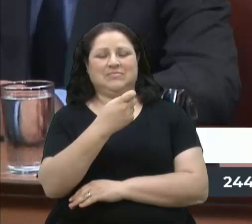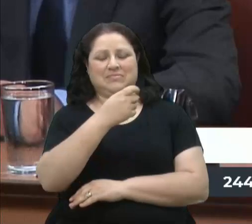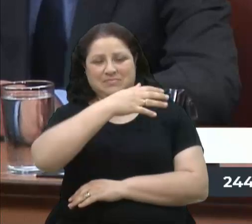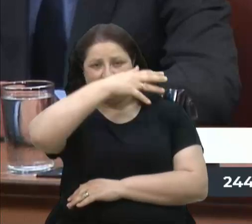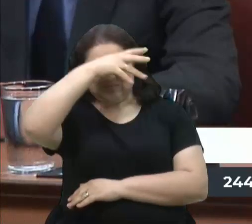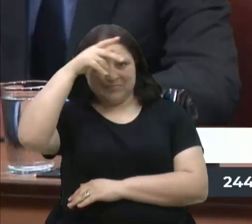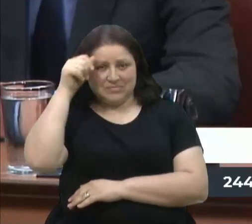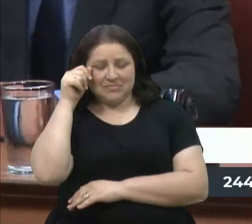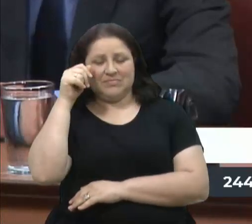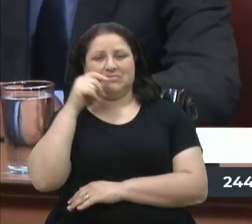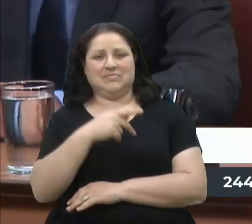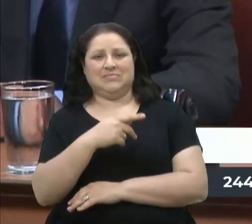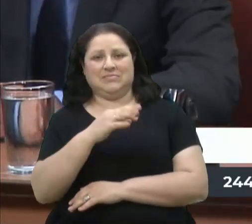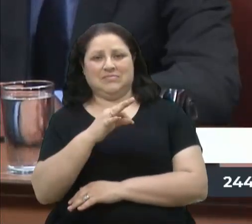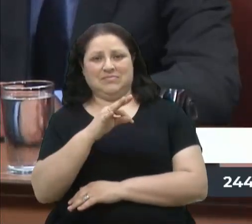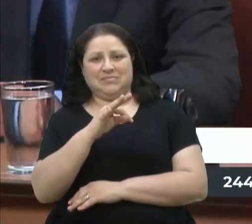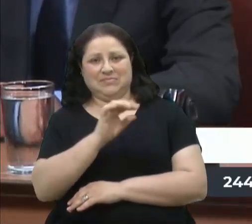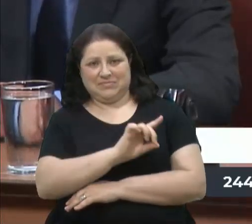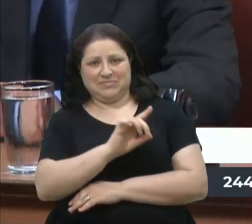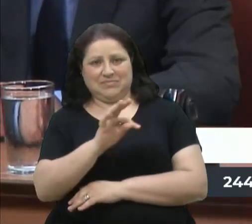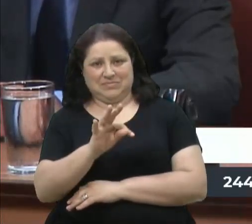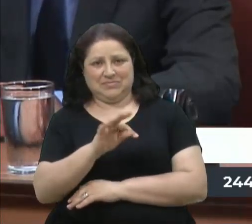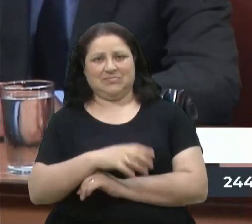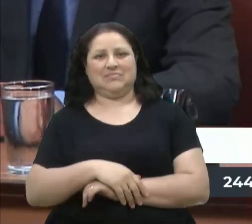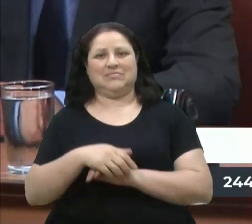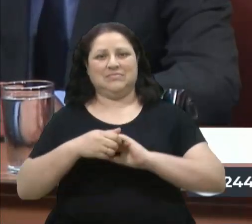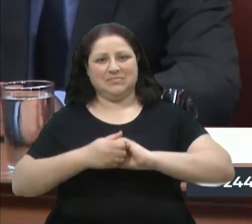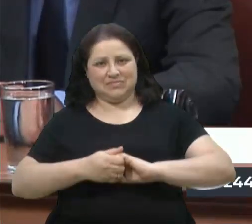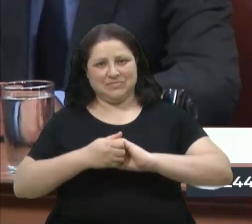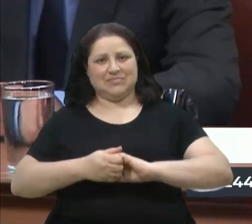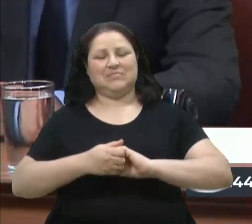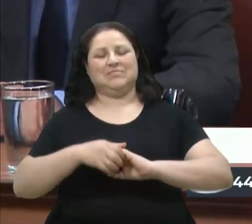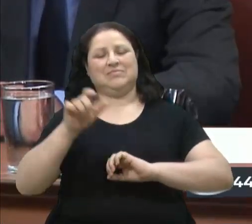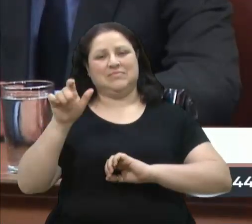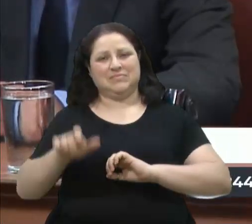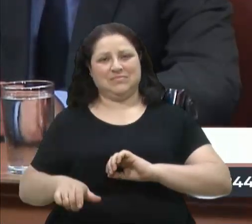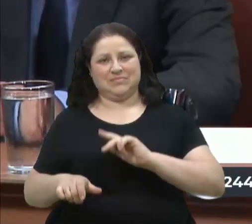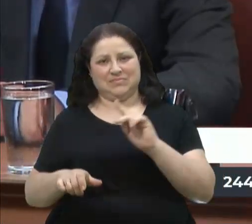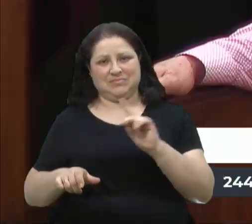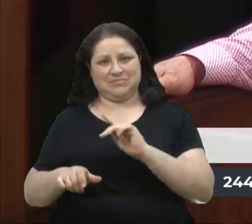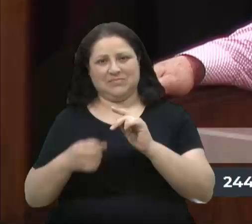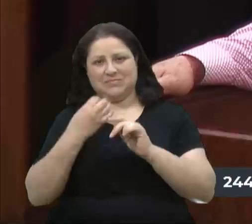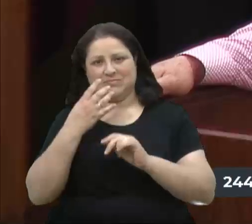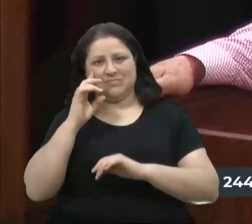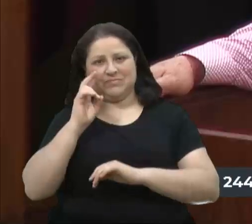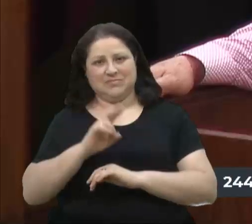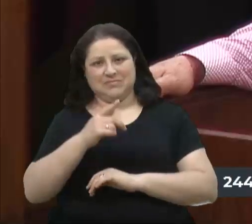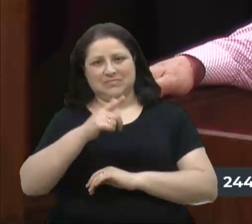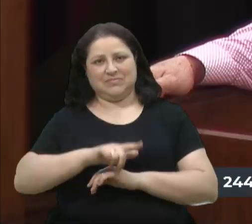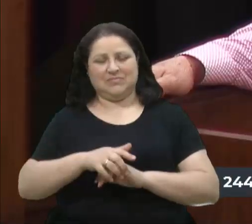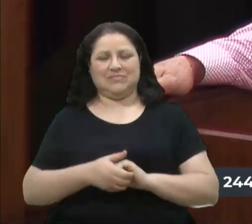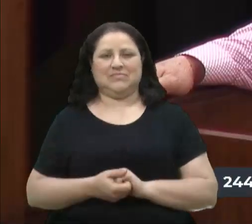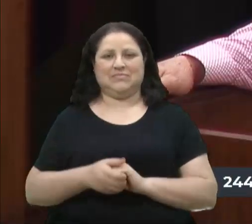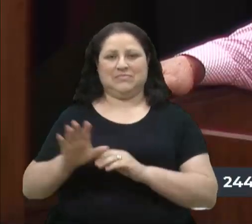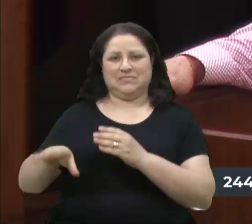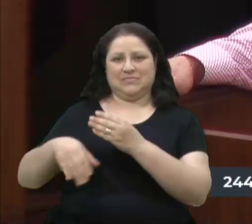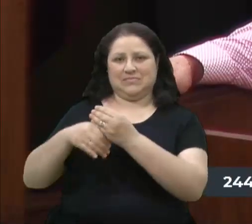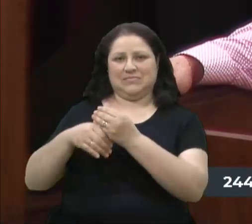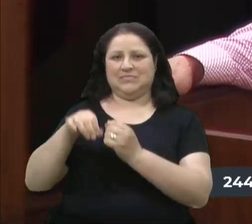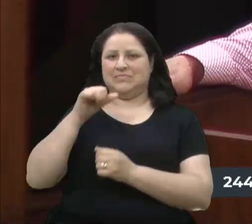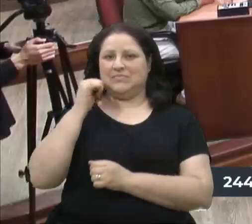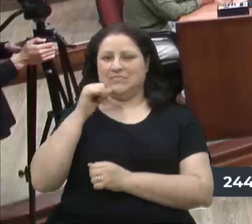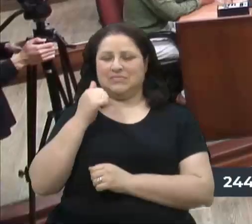minha professora Inês aqui presente, ficou bom revê-la. Obrigado, vereador. Uma parte, vereador. Sua parte, vereador